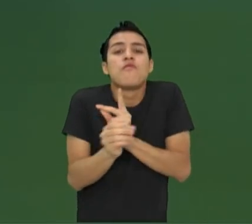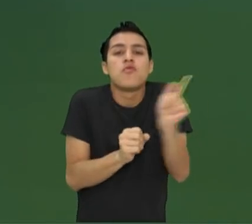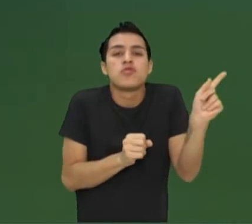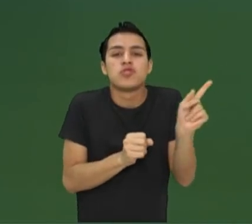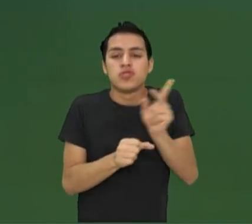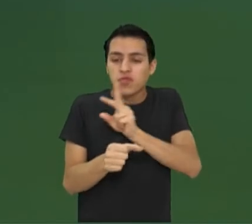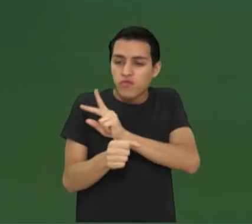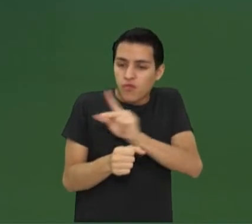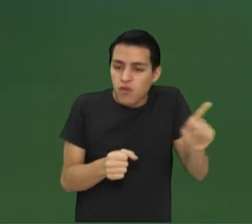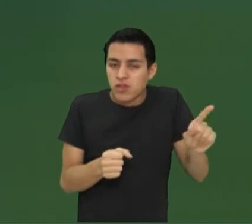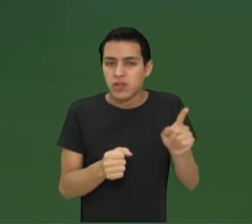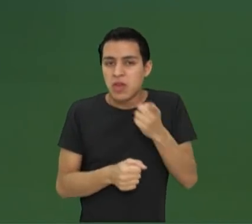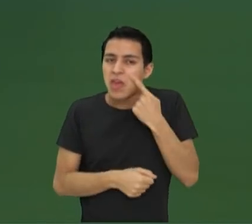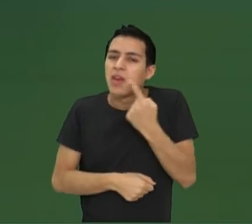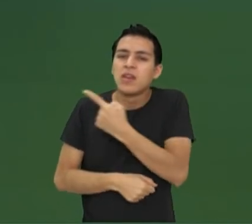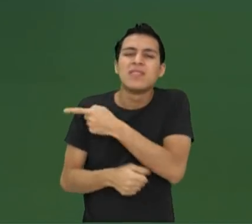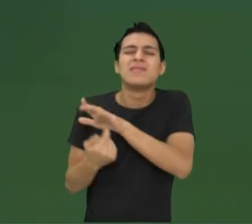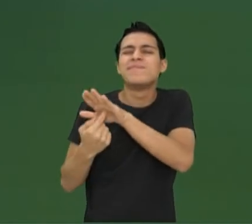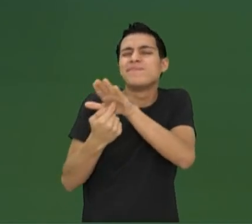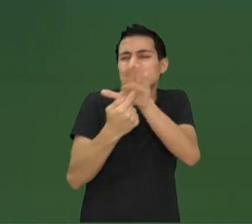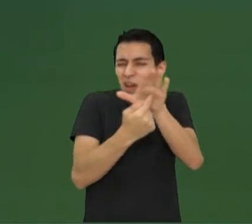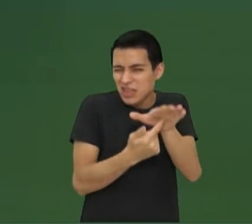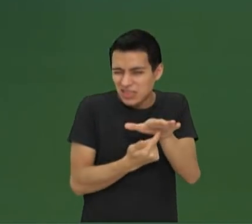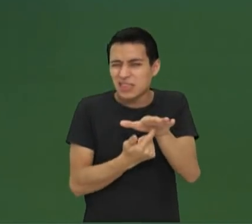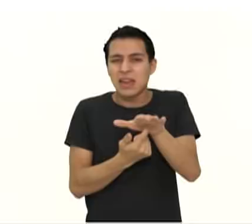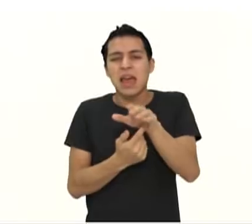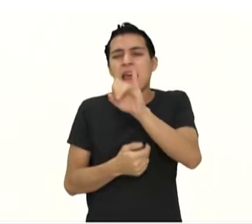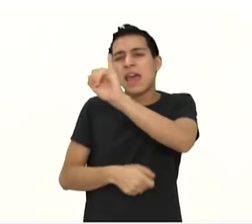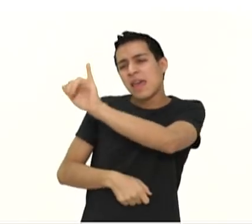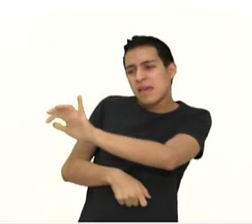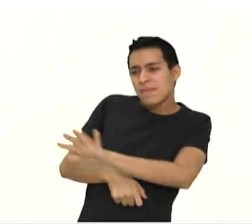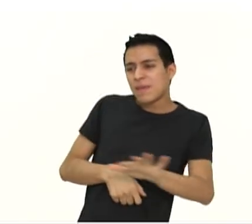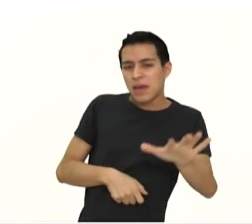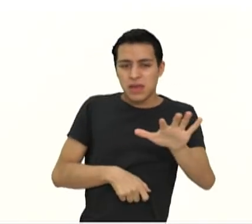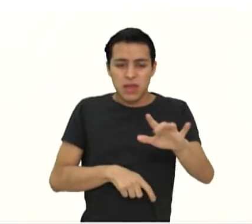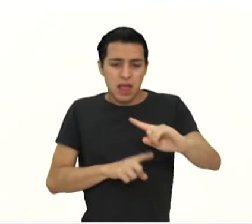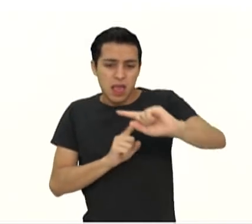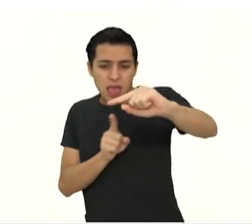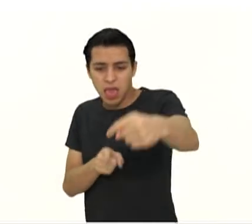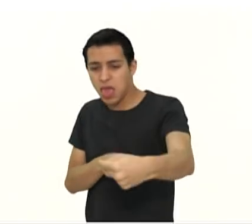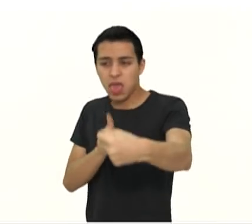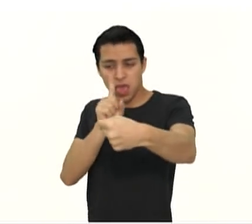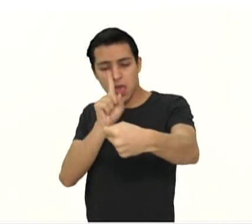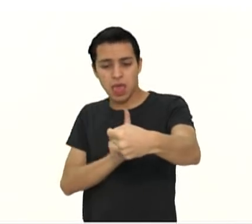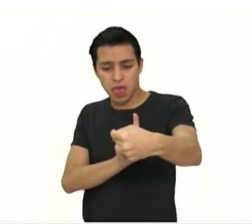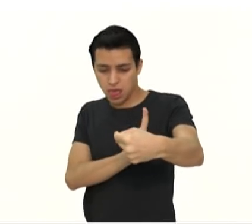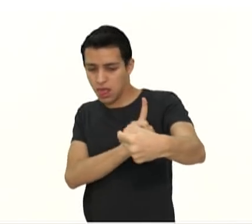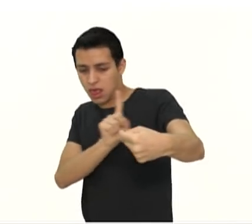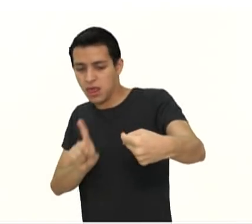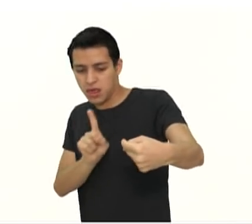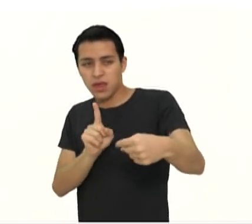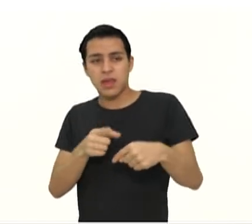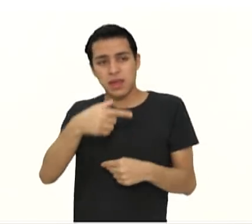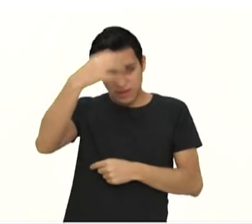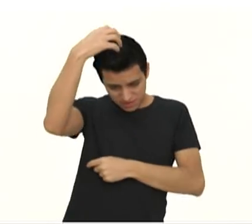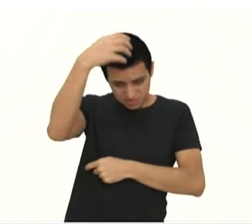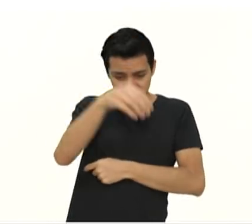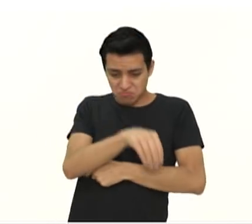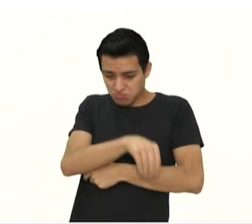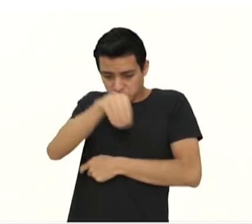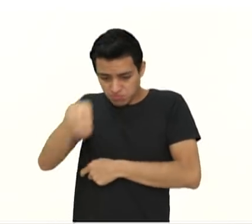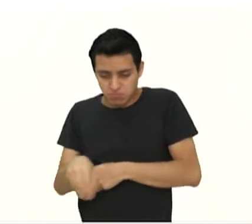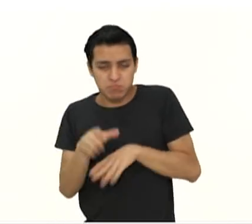também temos um GIF aqui que mostra, né, você saindo de um xeque. Ó. Uma das opções é fugir com o rei da casa